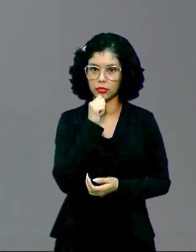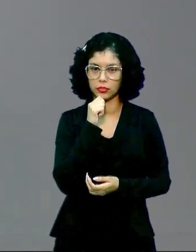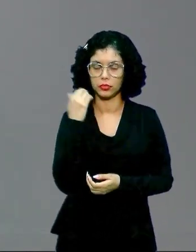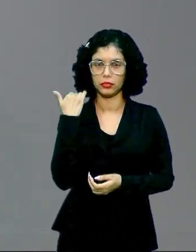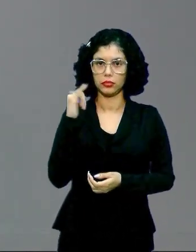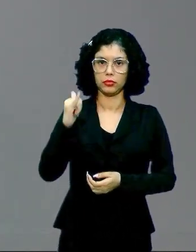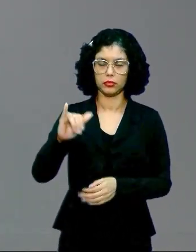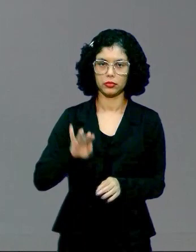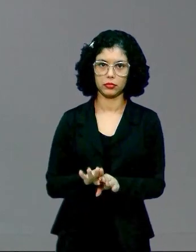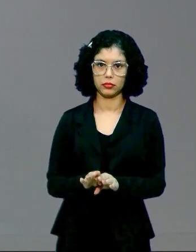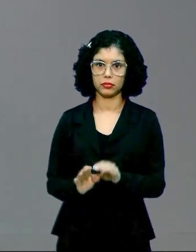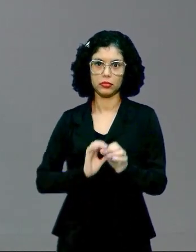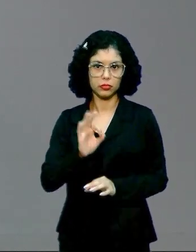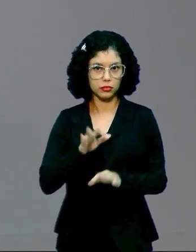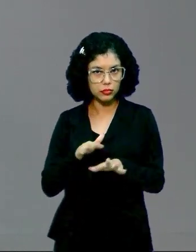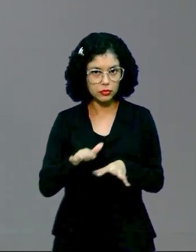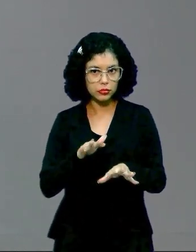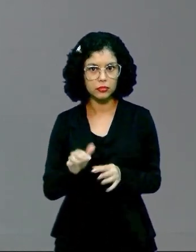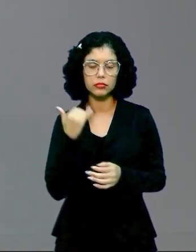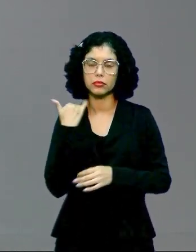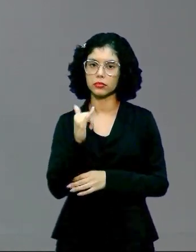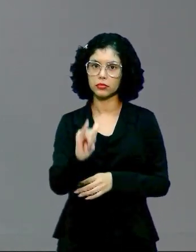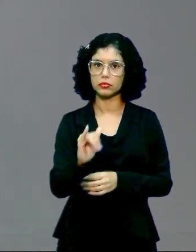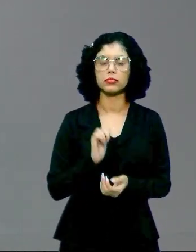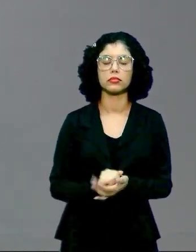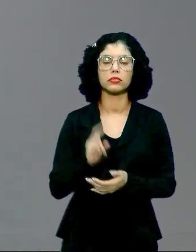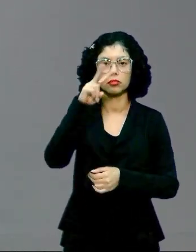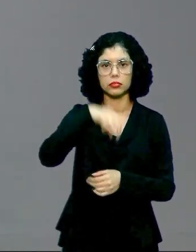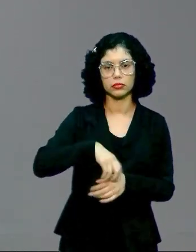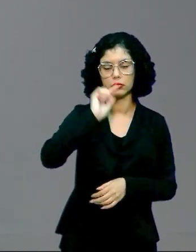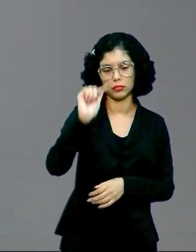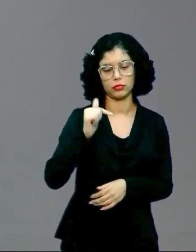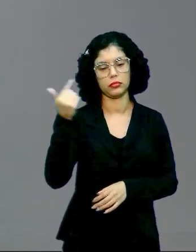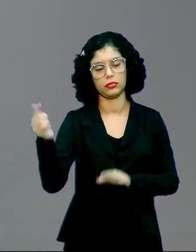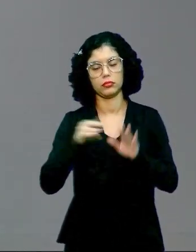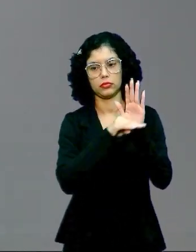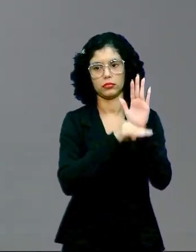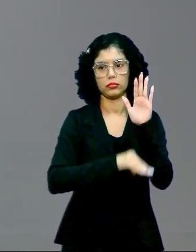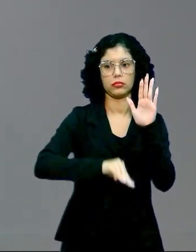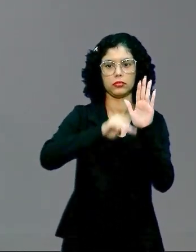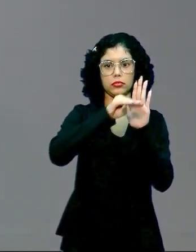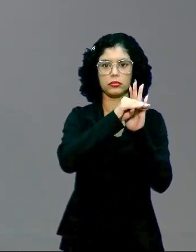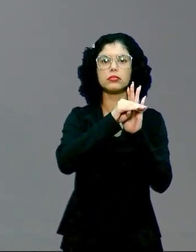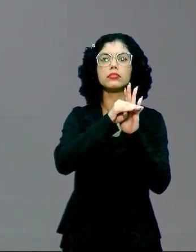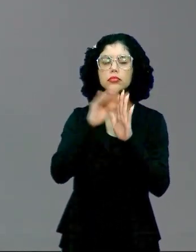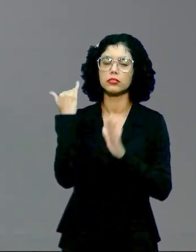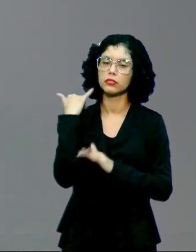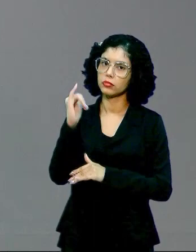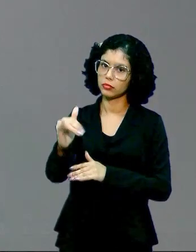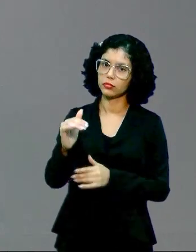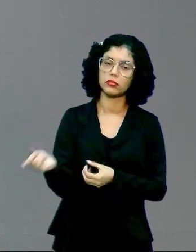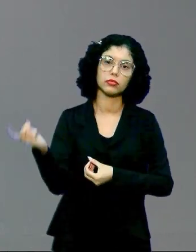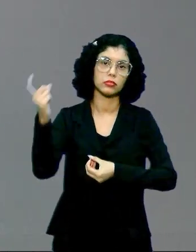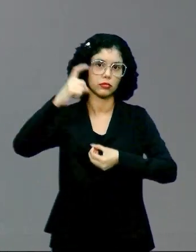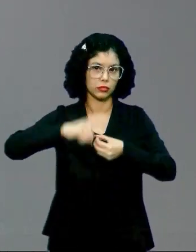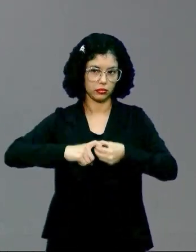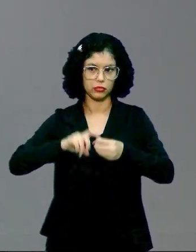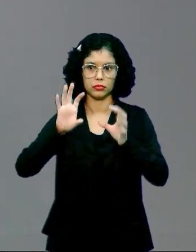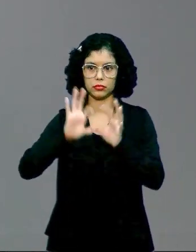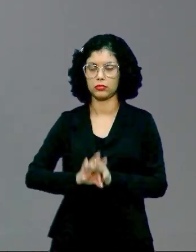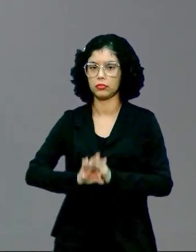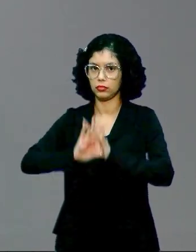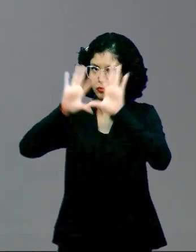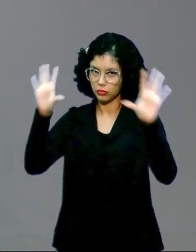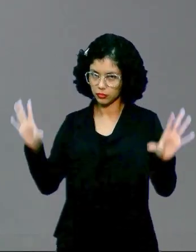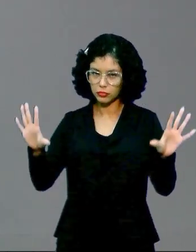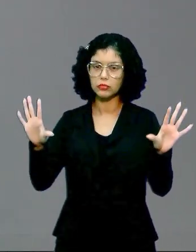se excita, recebe energia, salta para uma camada mais energética e, ao retornar, libera essa